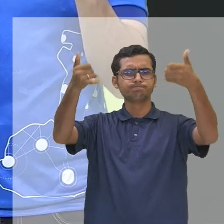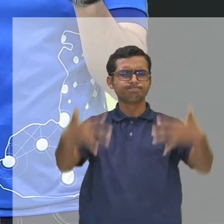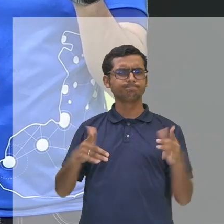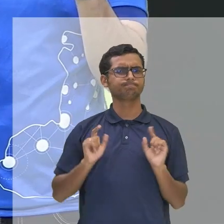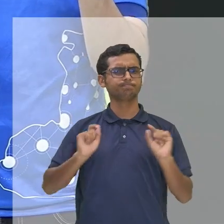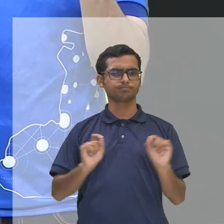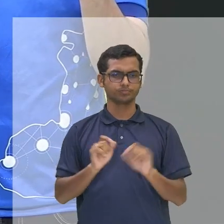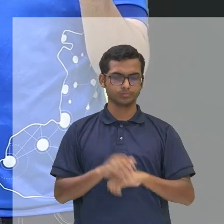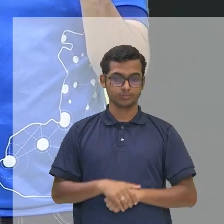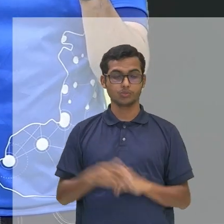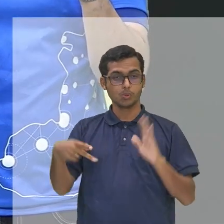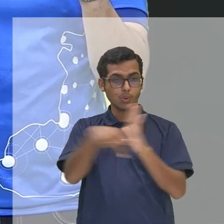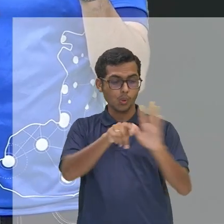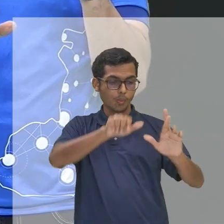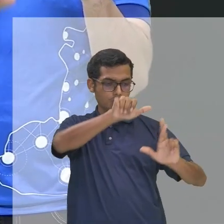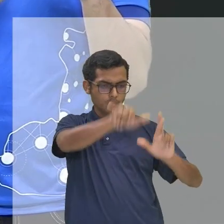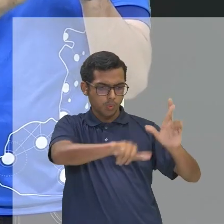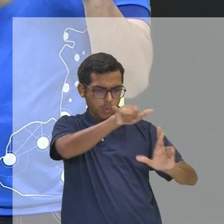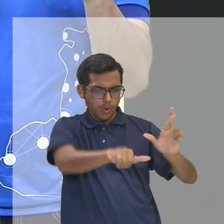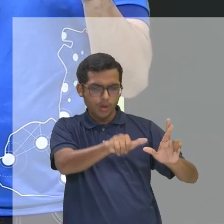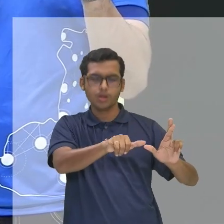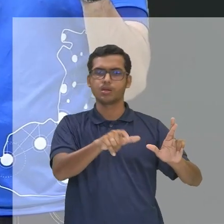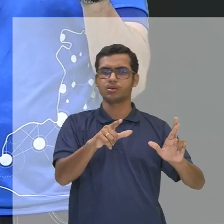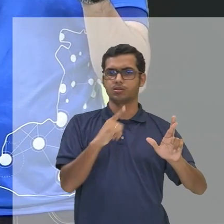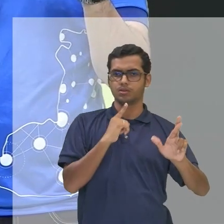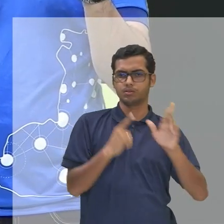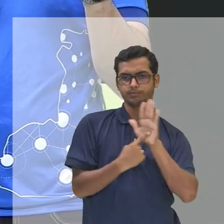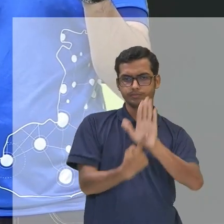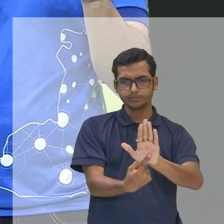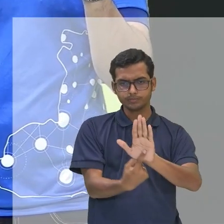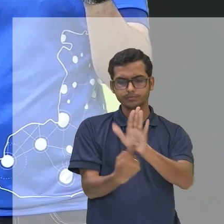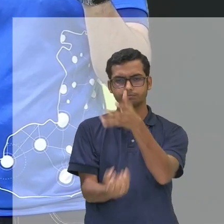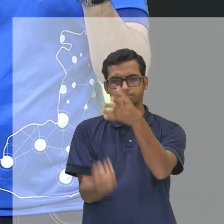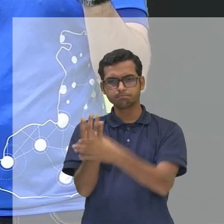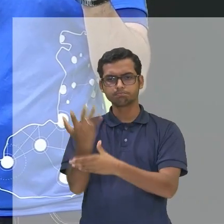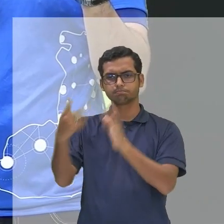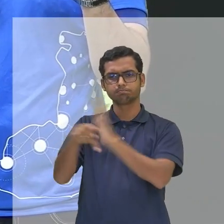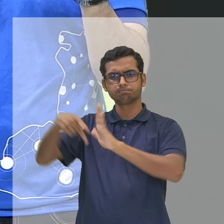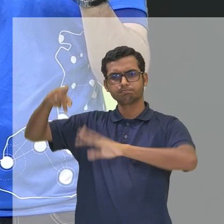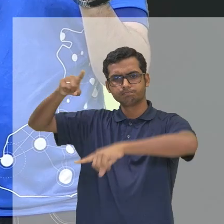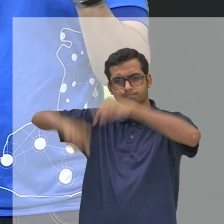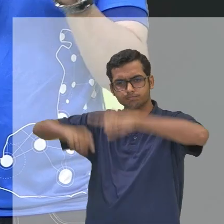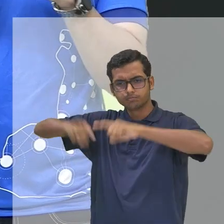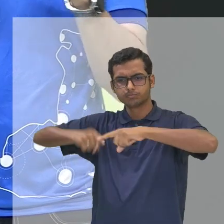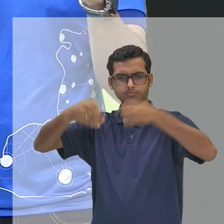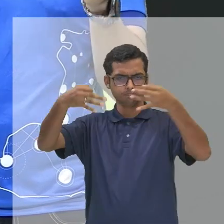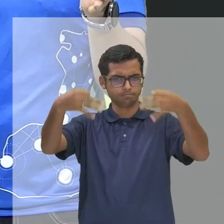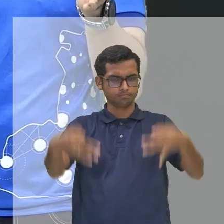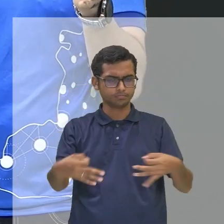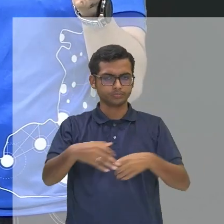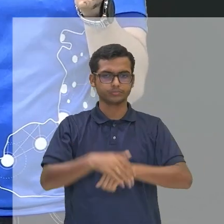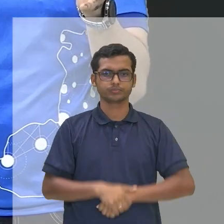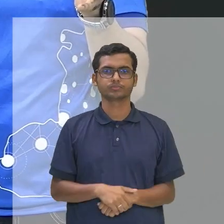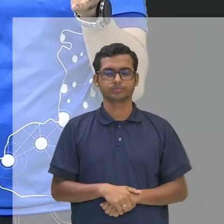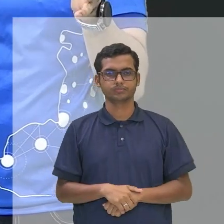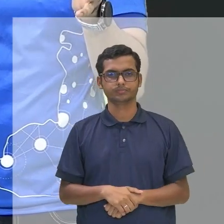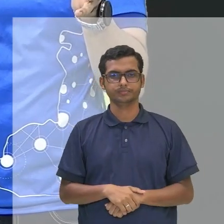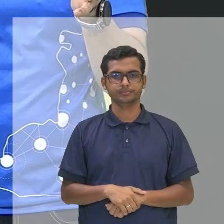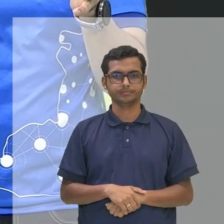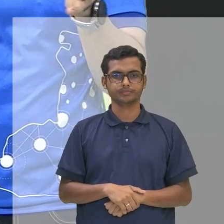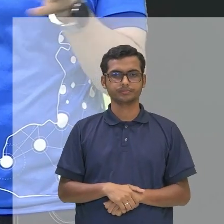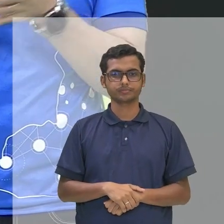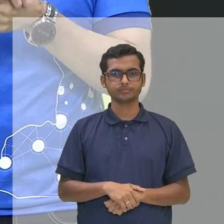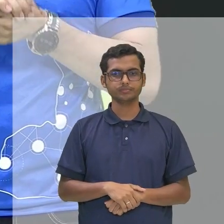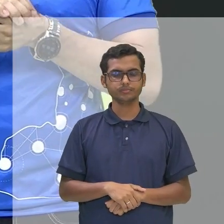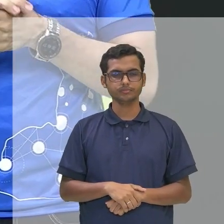no reagente que vai reagir, vai formar o produto, tá? Então, nada vai se perder no